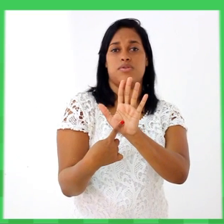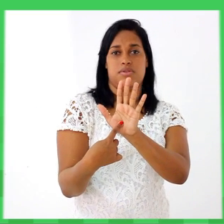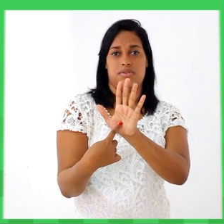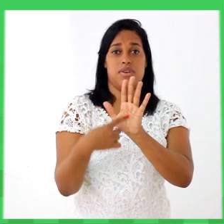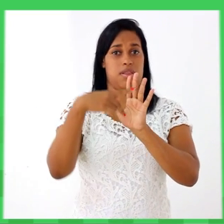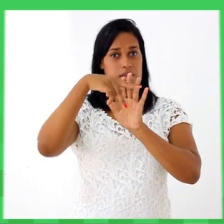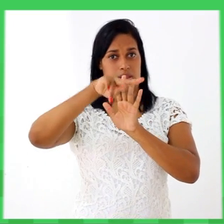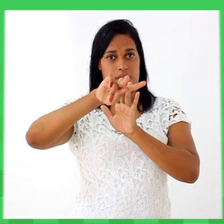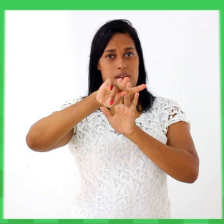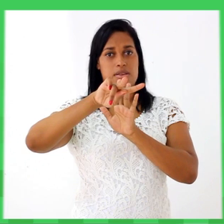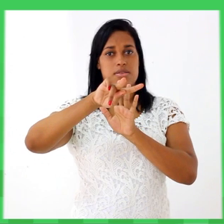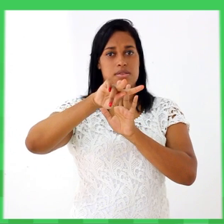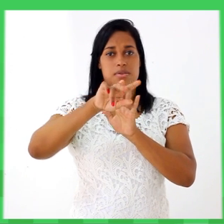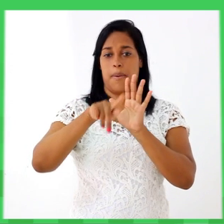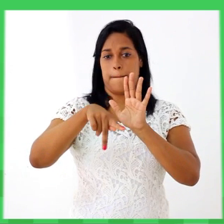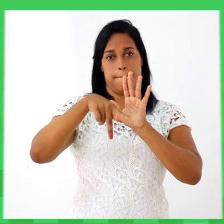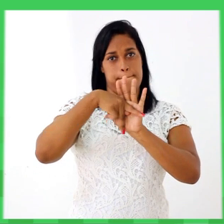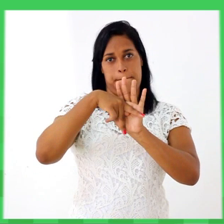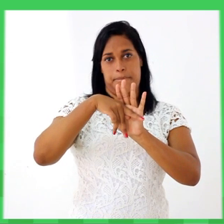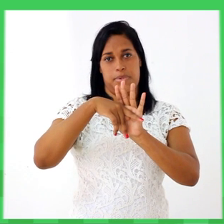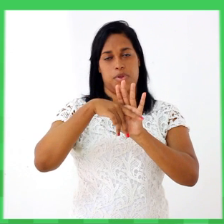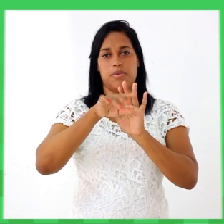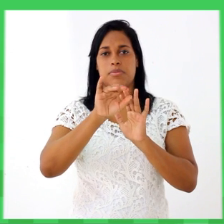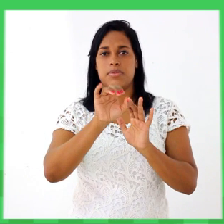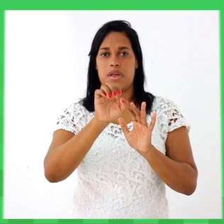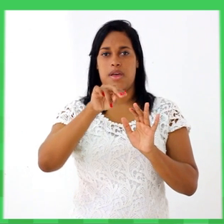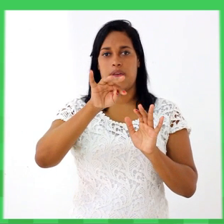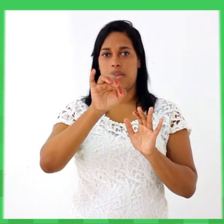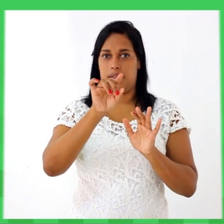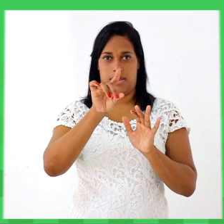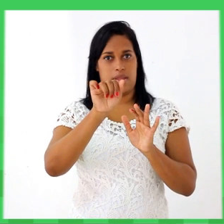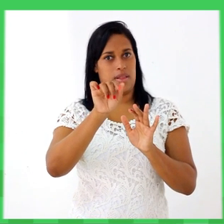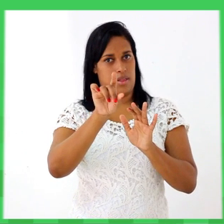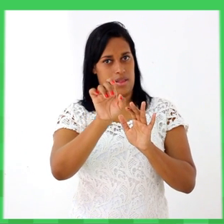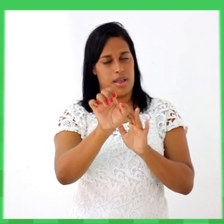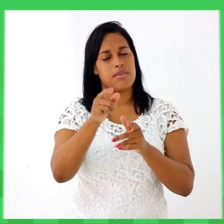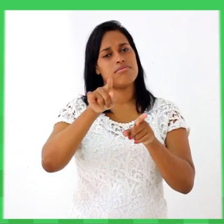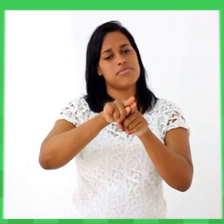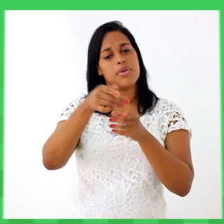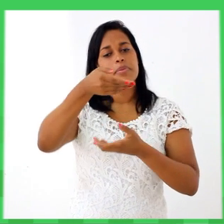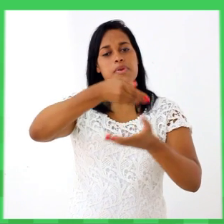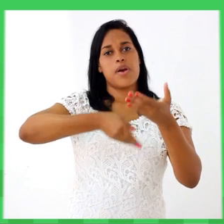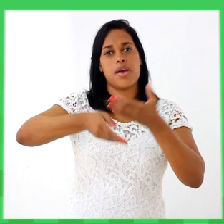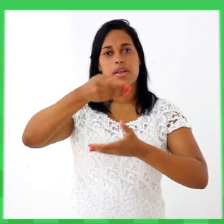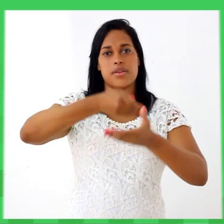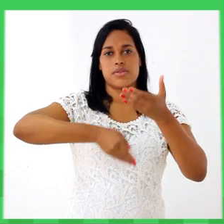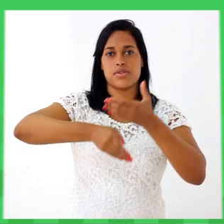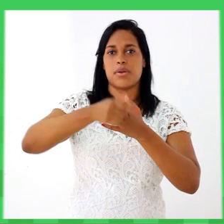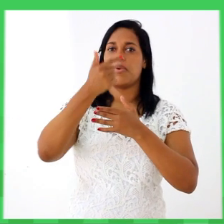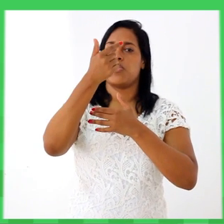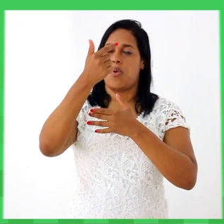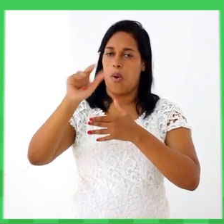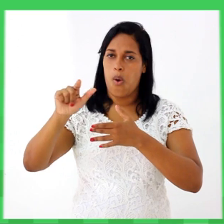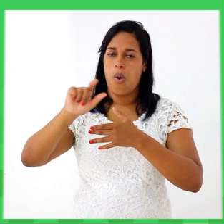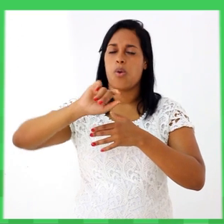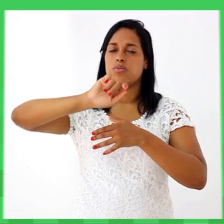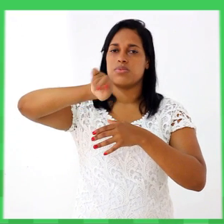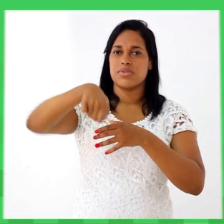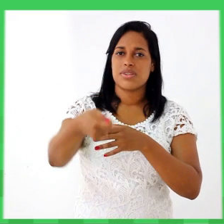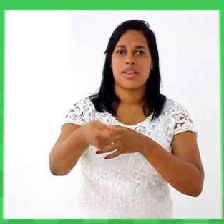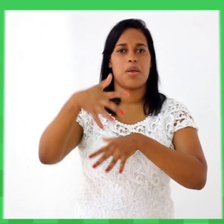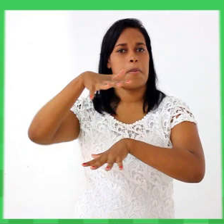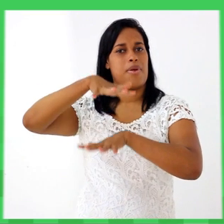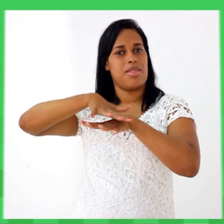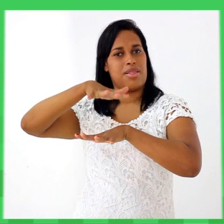nas suas entidades, nos seus registros. O relacionamento, que é um losango, nós temos uma